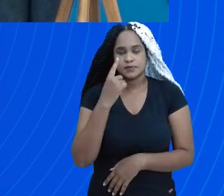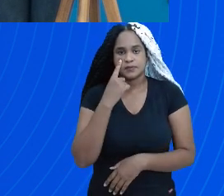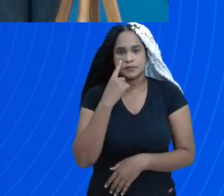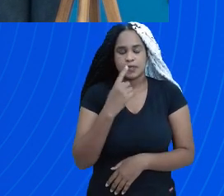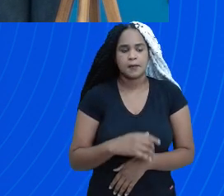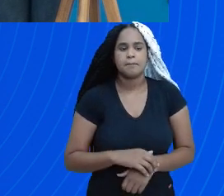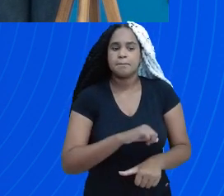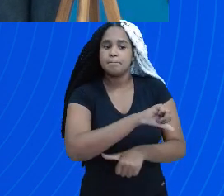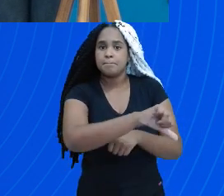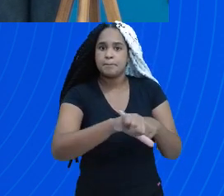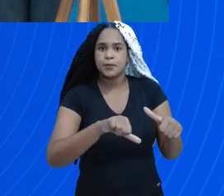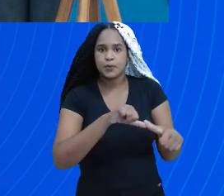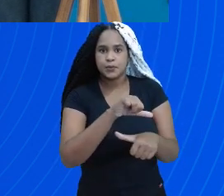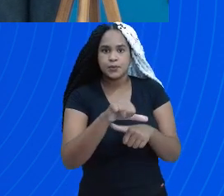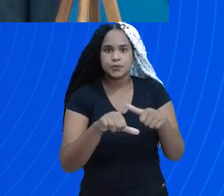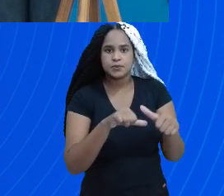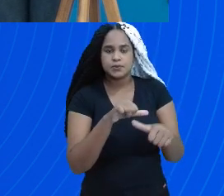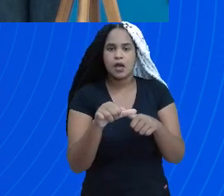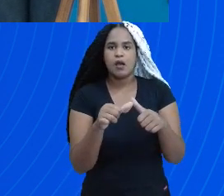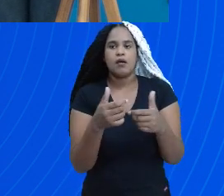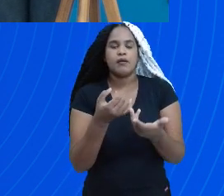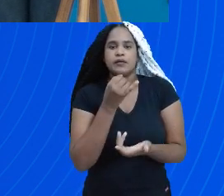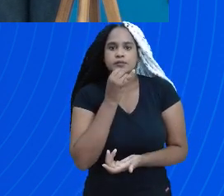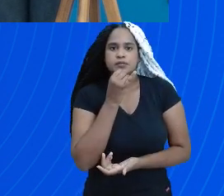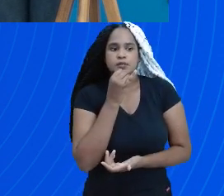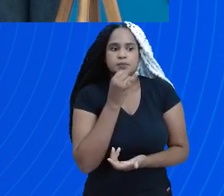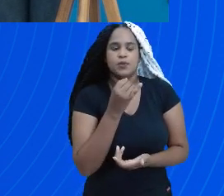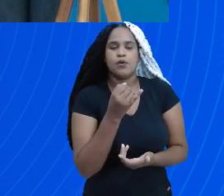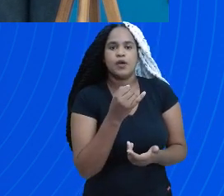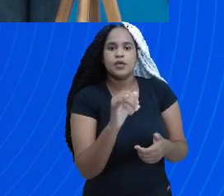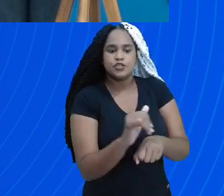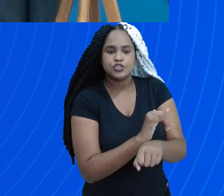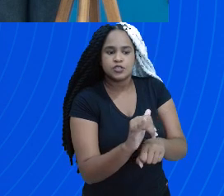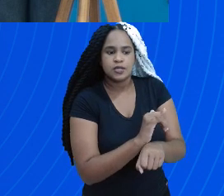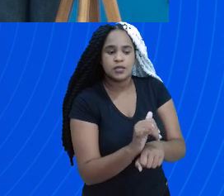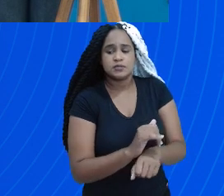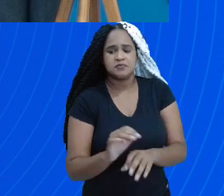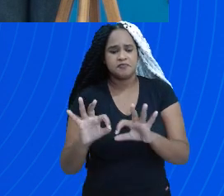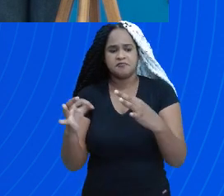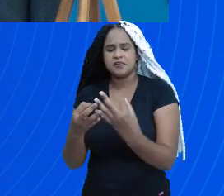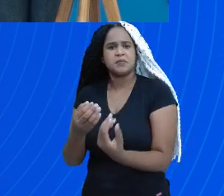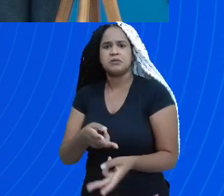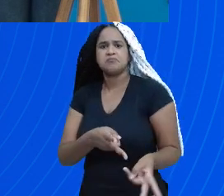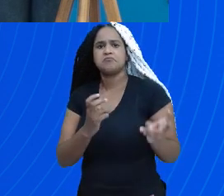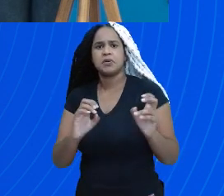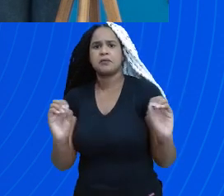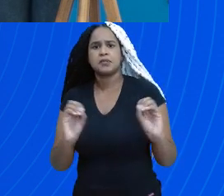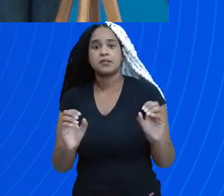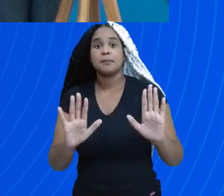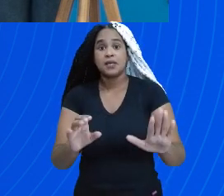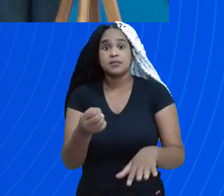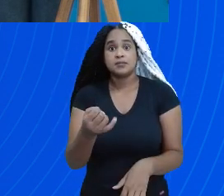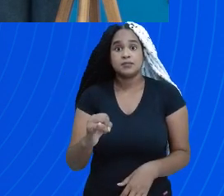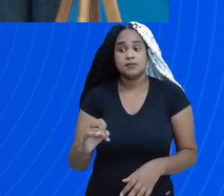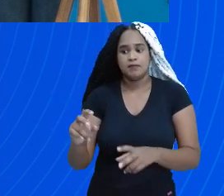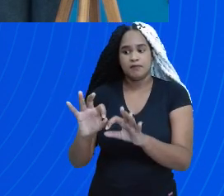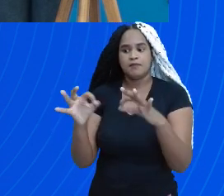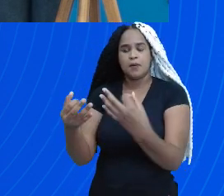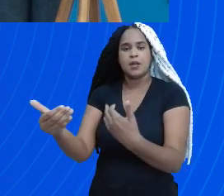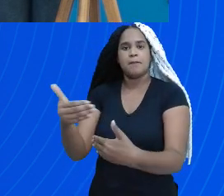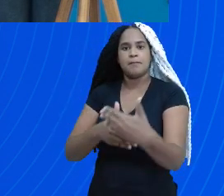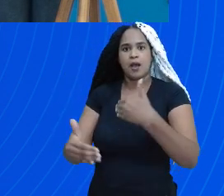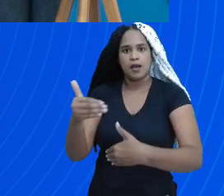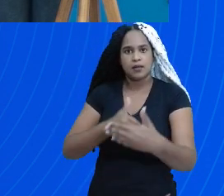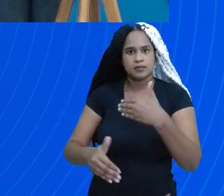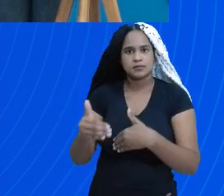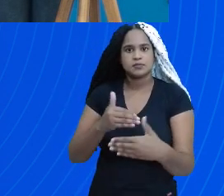rotas não são percebidas pela família. Então, quando a família se percebe fazendo parte, entendendo que o que ela